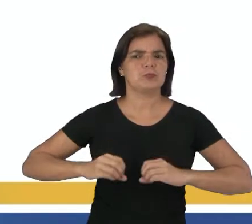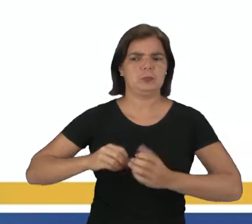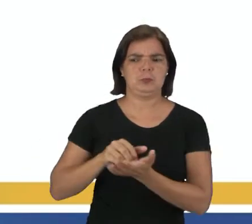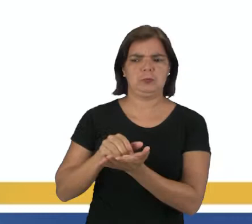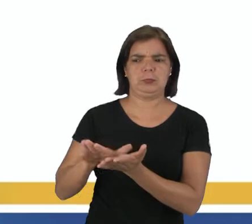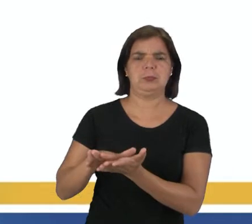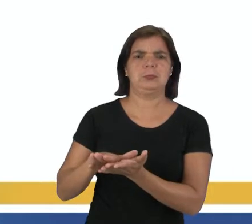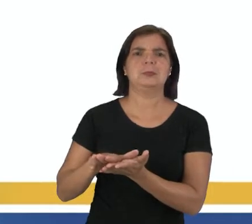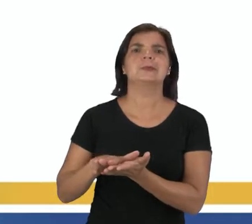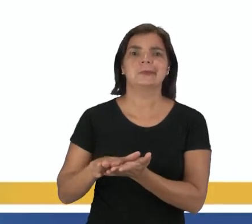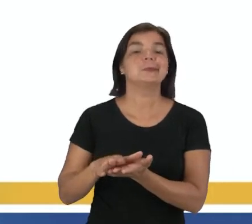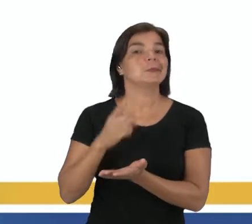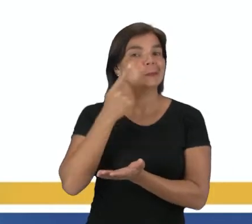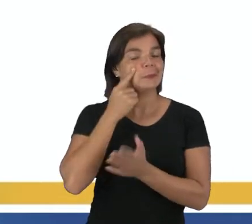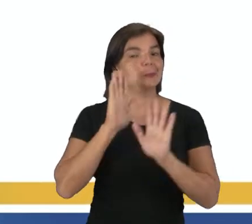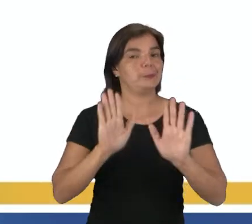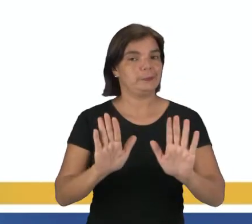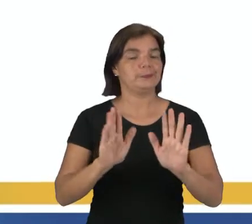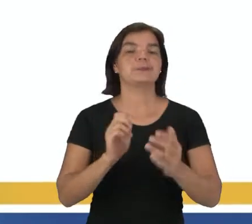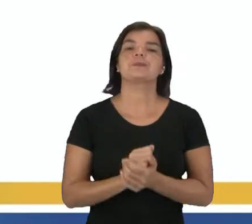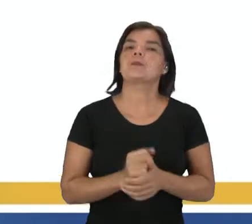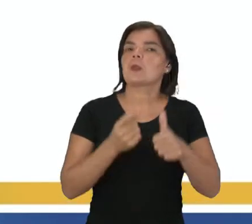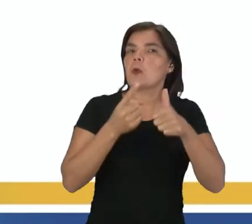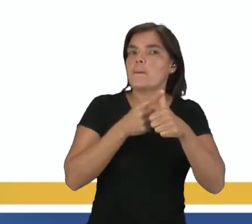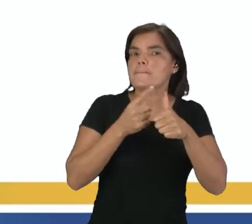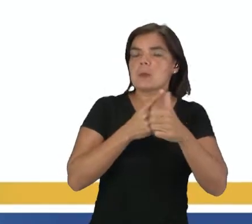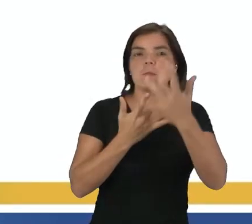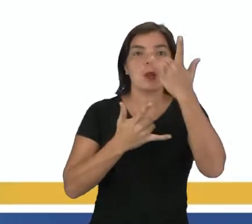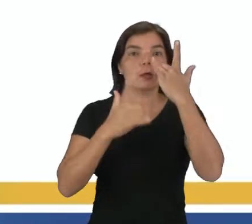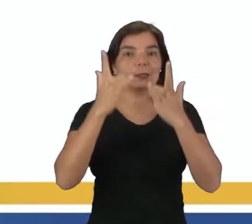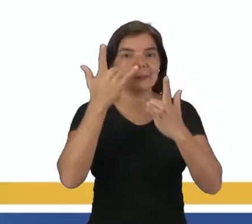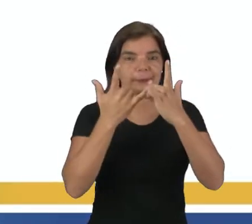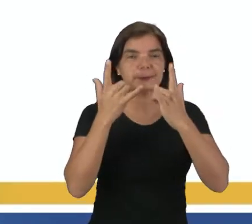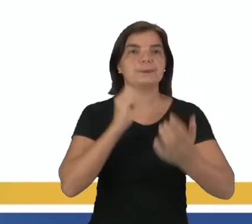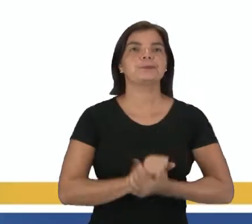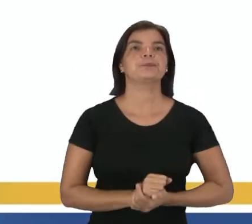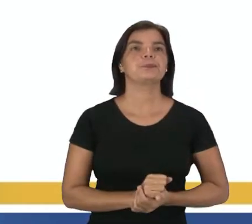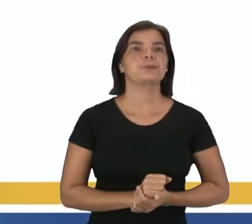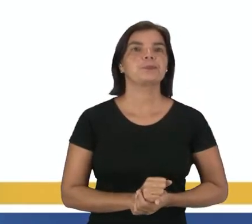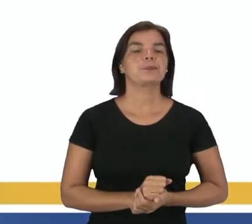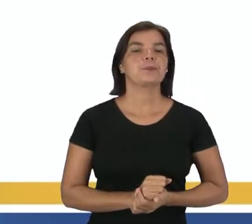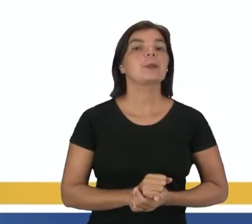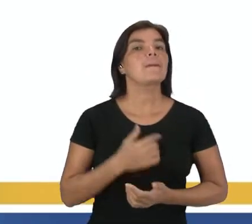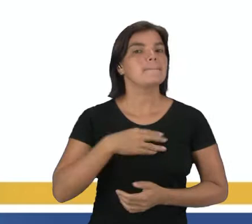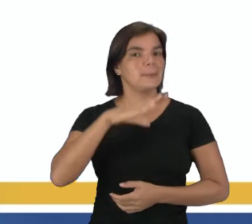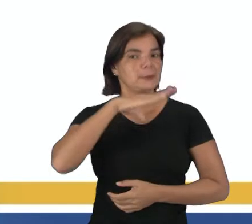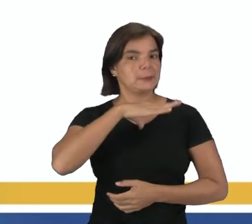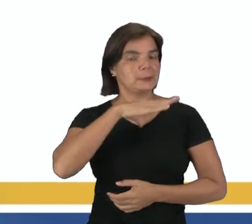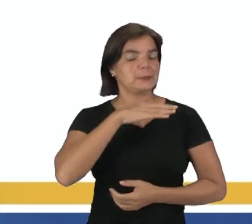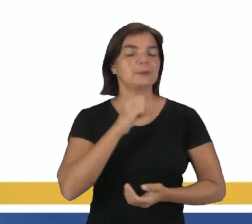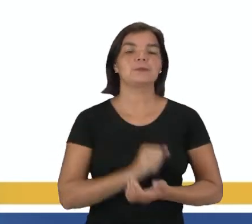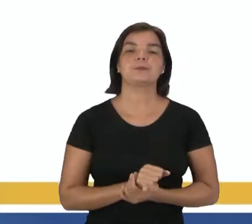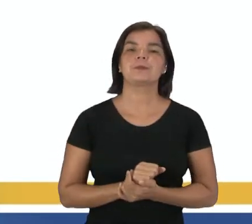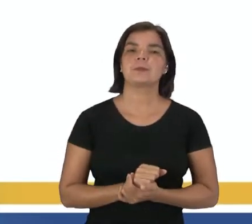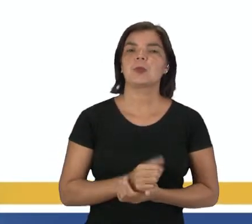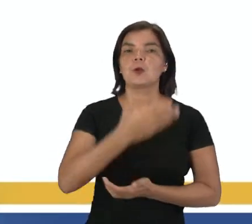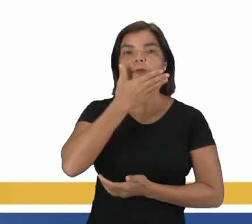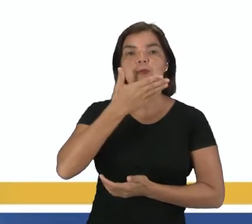né? Então vamos por parte, vamos para aqueles que atraem para a cidade, que